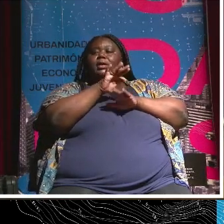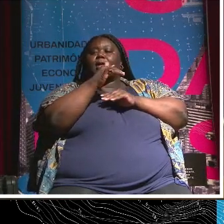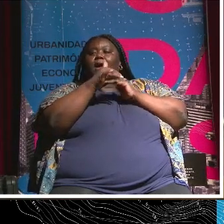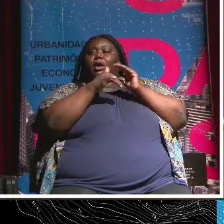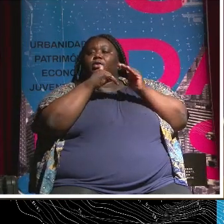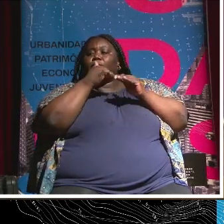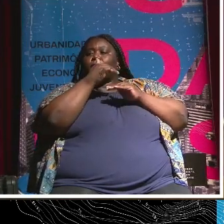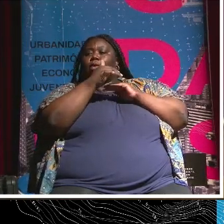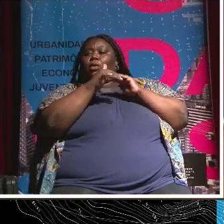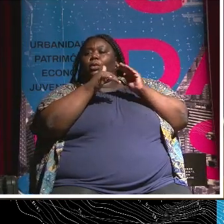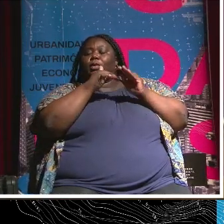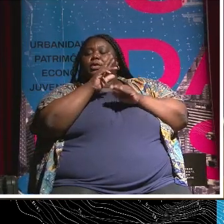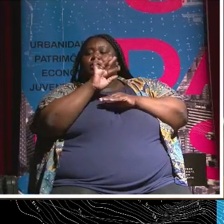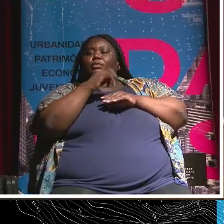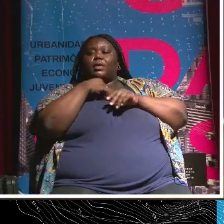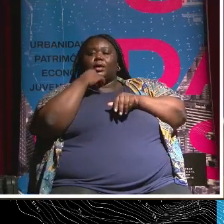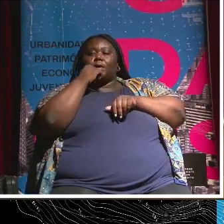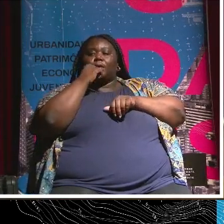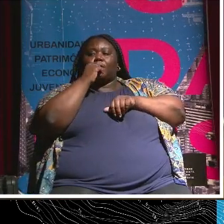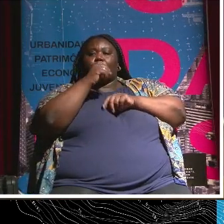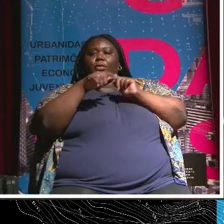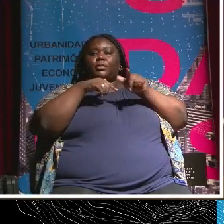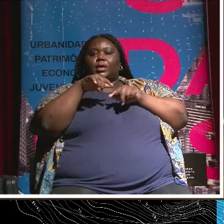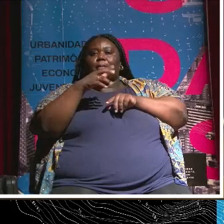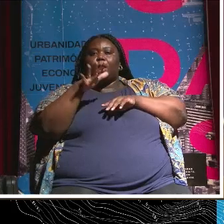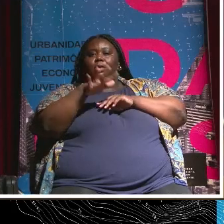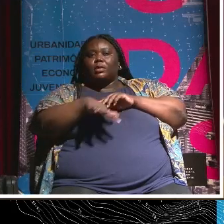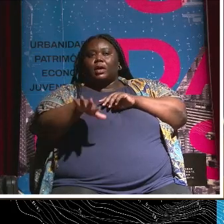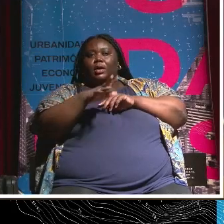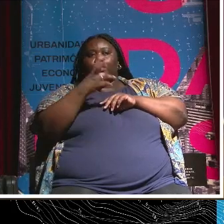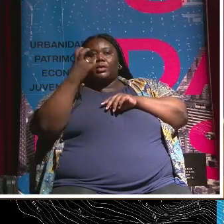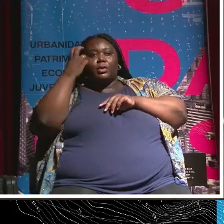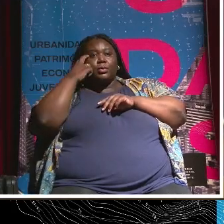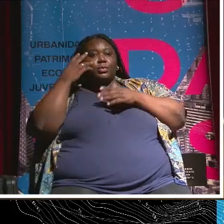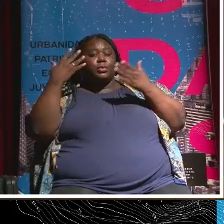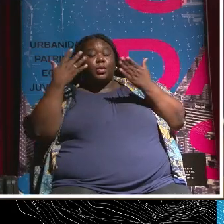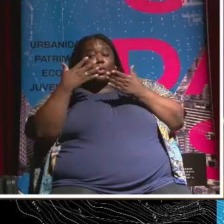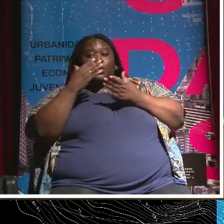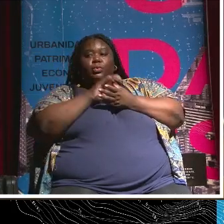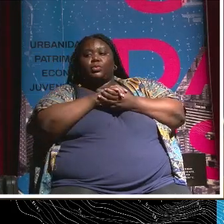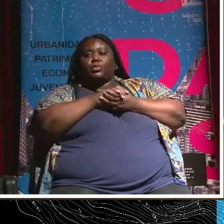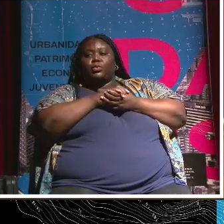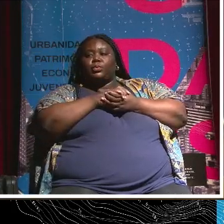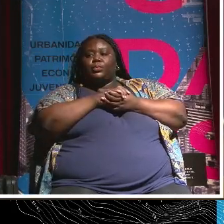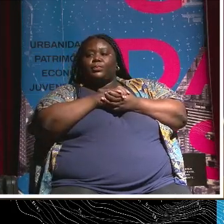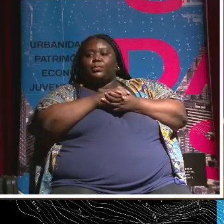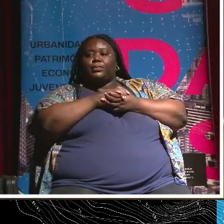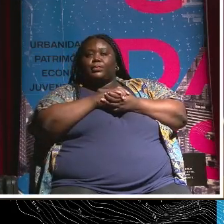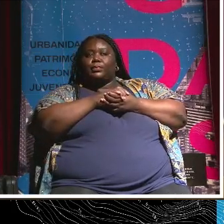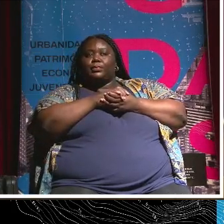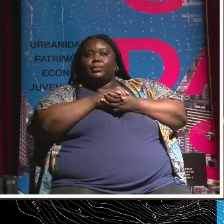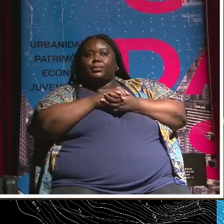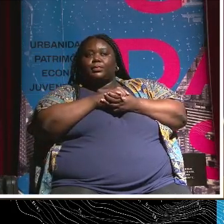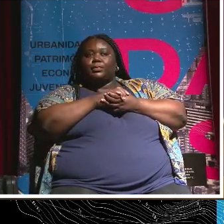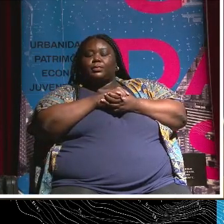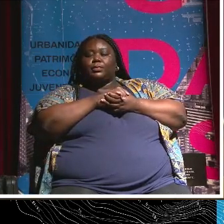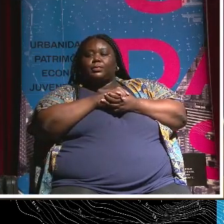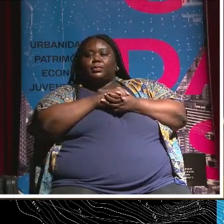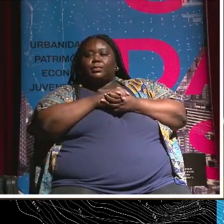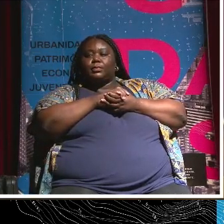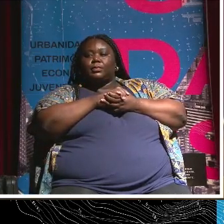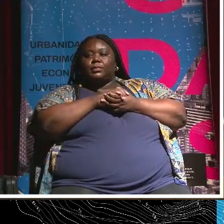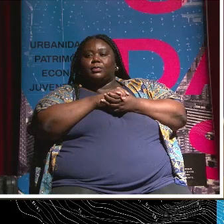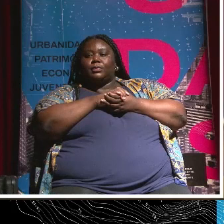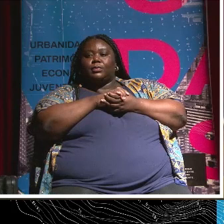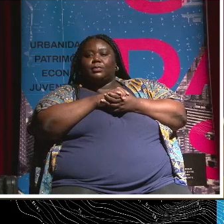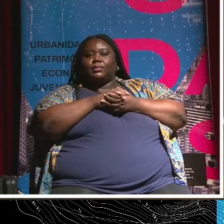foi migrando para o trabalho na área cultural. Hoje ele é uma pessoa que, enfim, é um grande dirigente da área